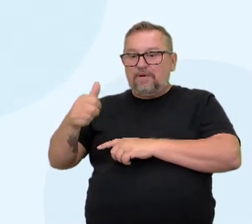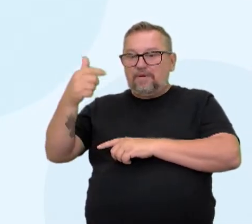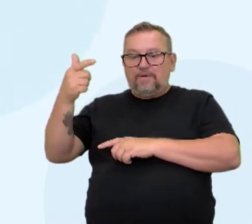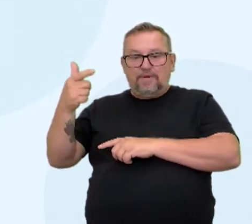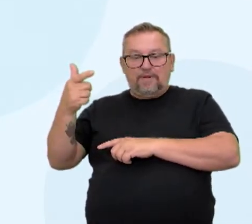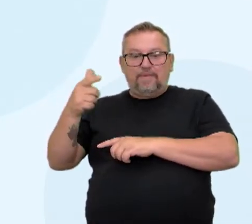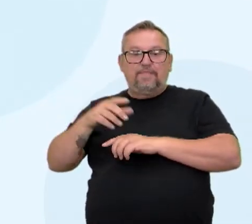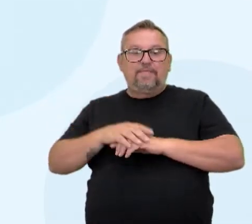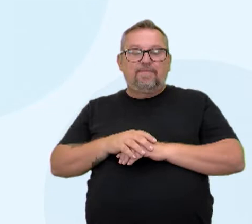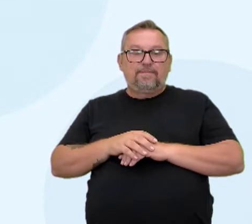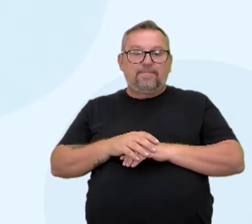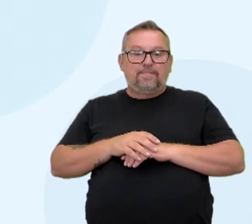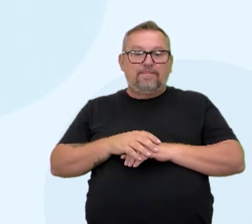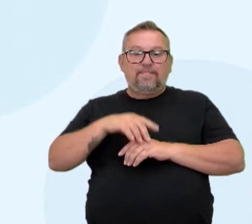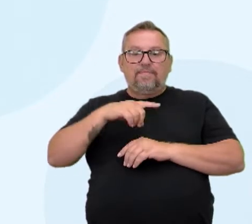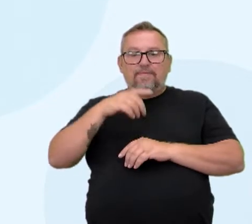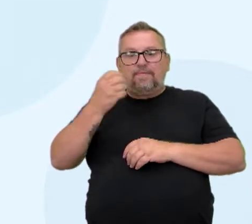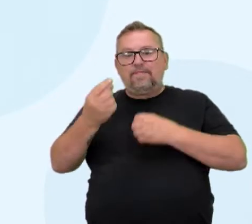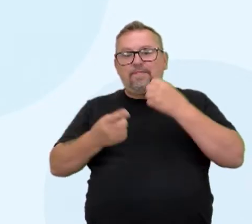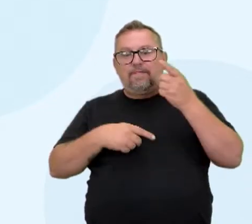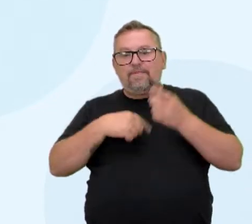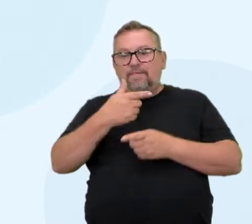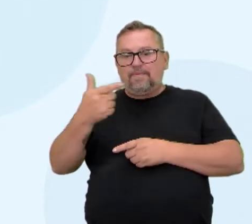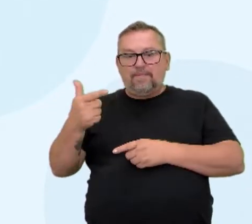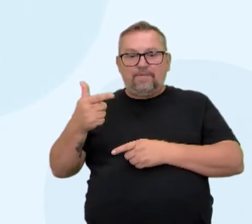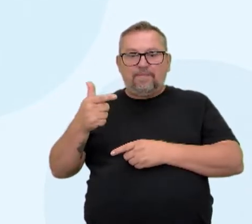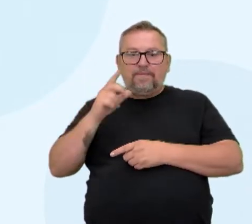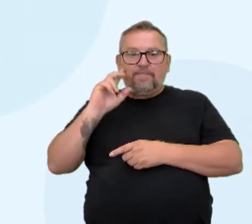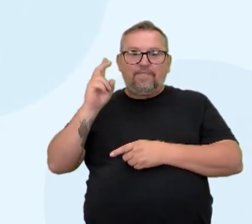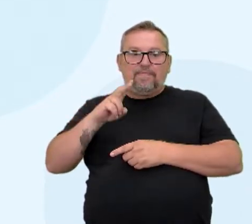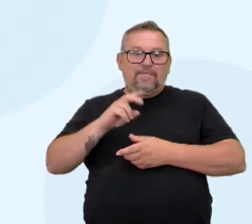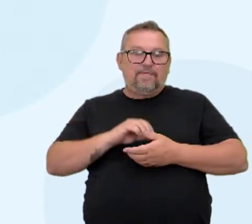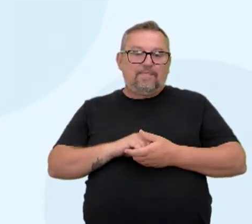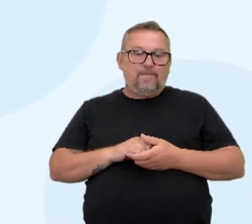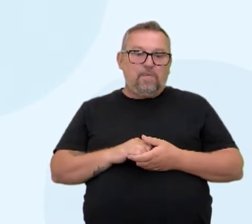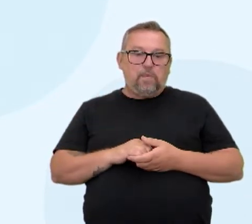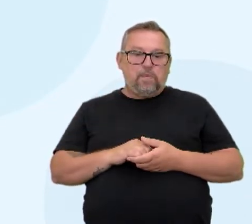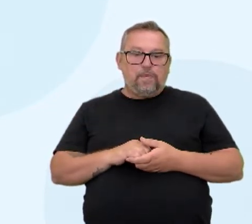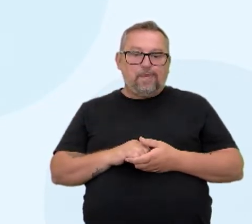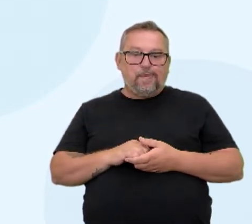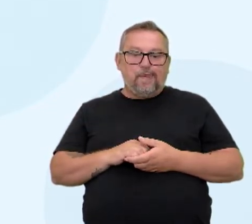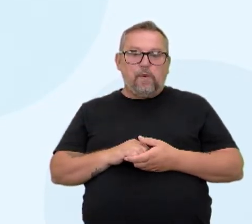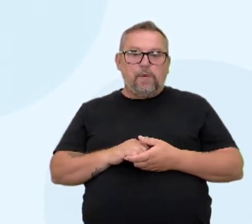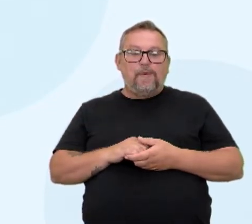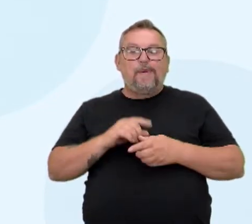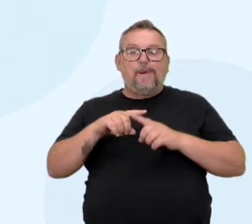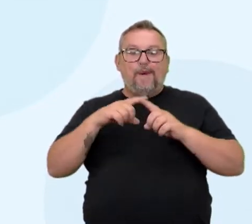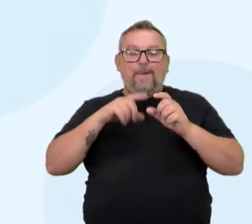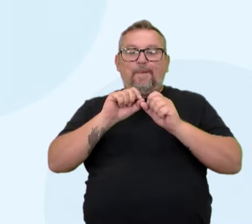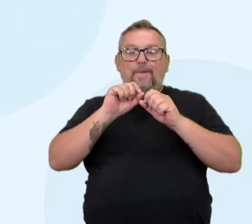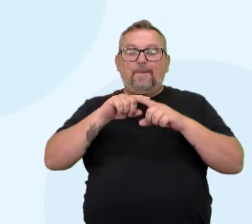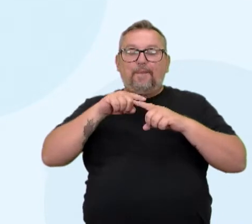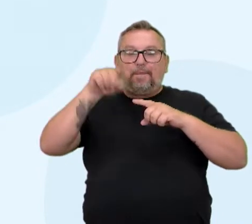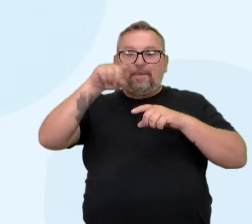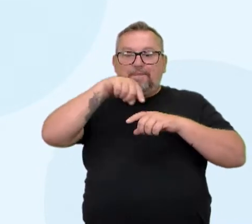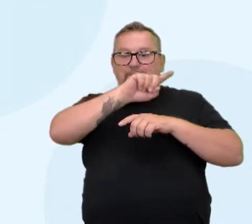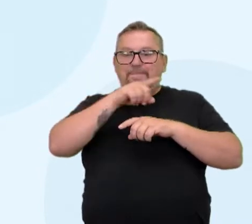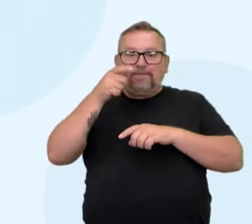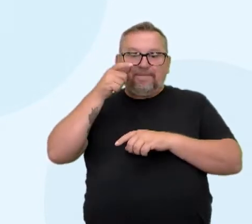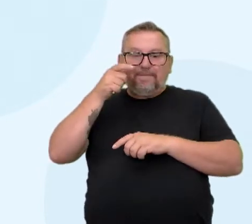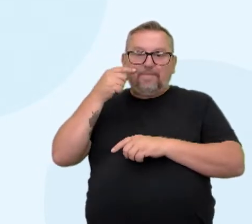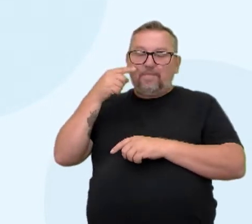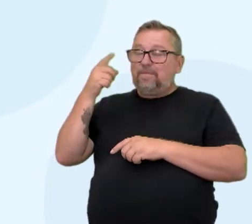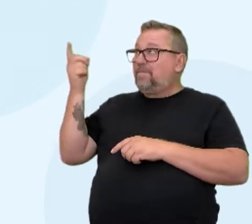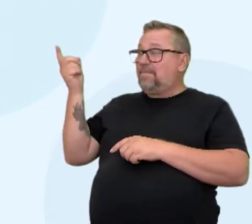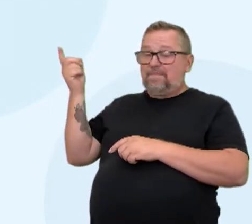ramificações secundárias. Tem uns aqui que nem tem, ó, ramificação secundária, ele está ligado só a uma. Tem uns que tem